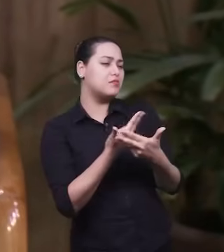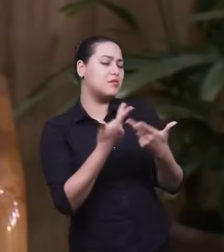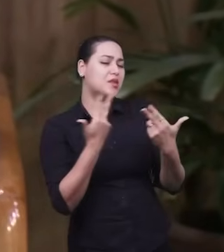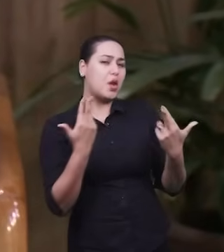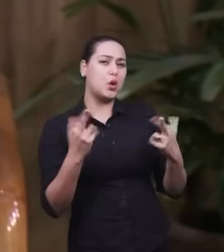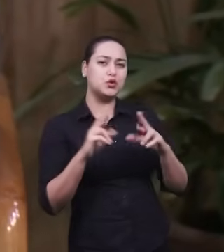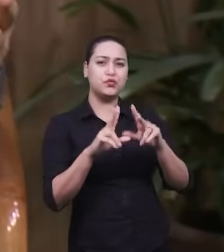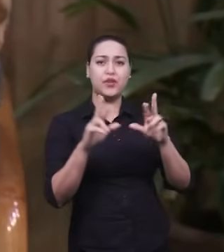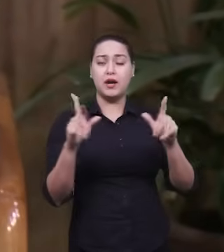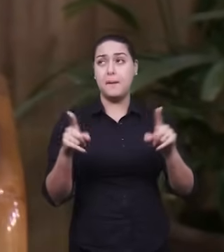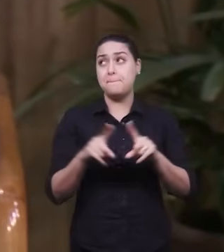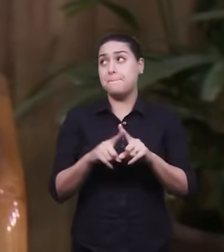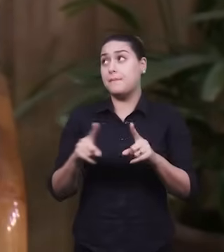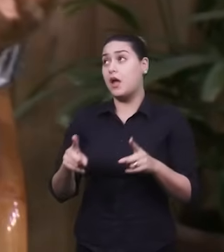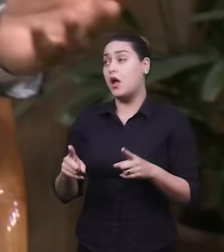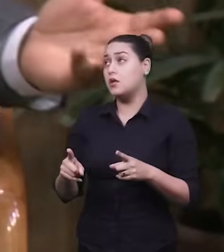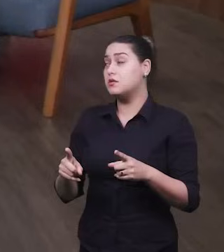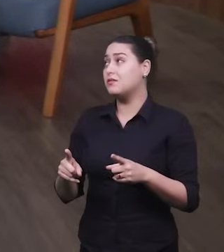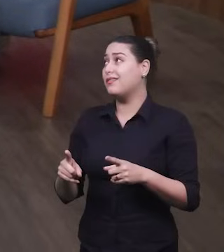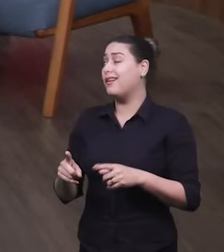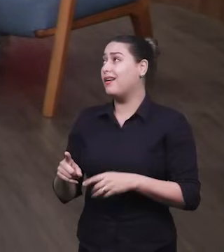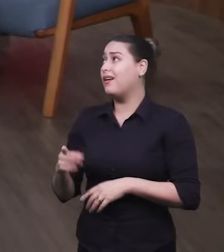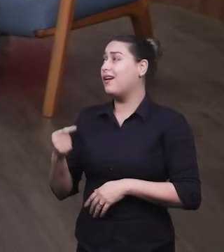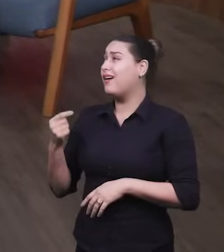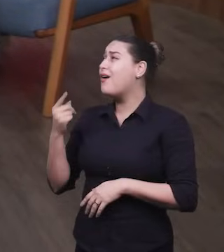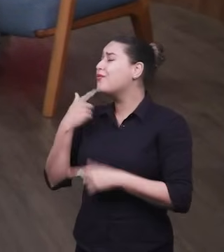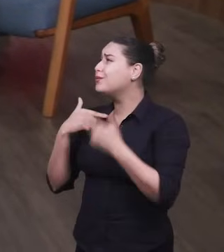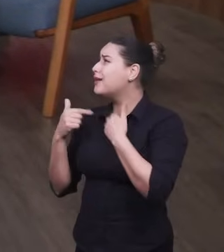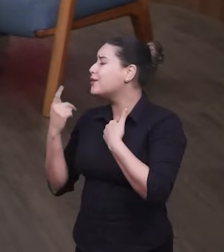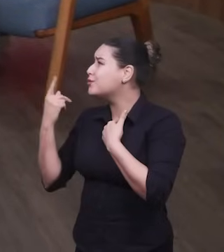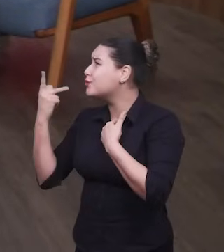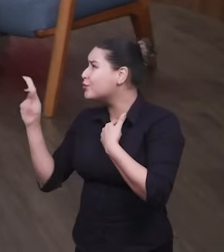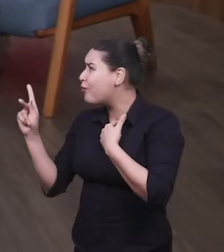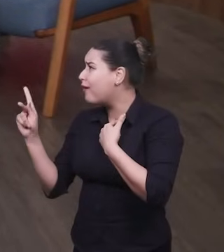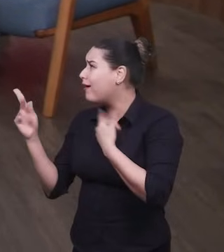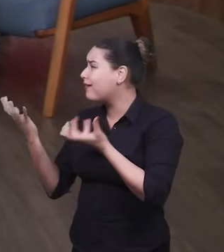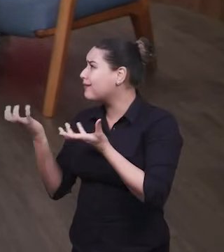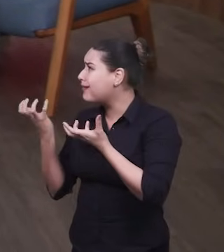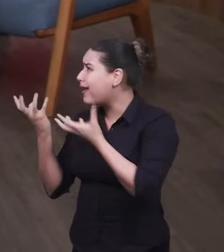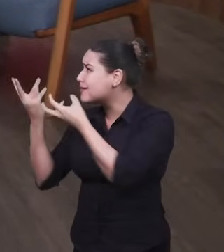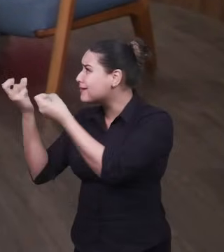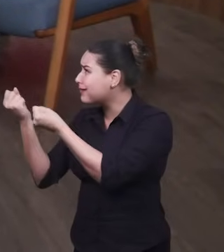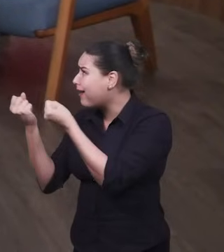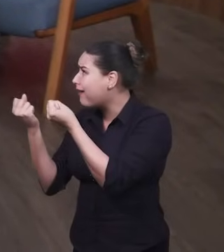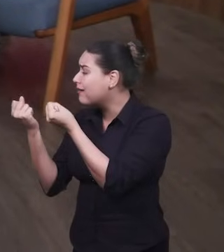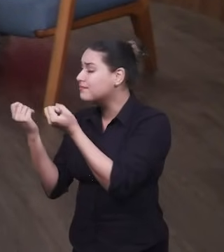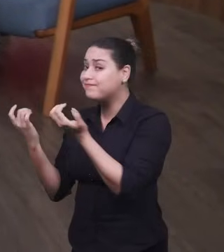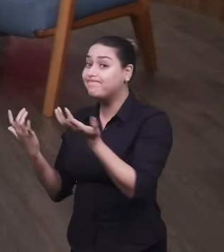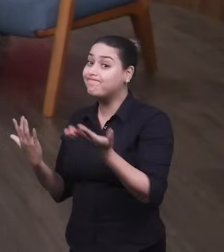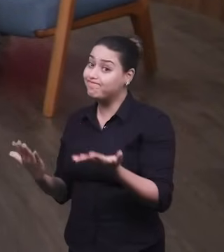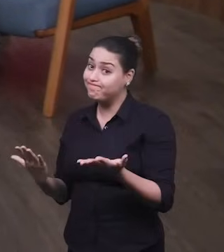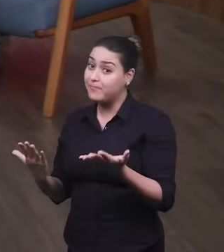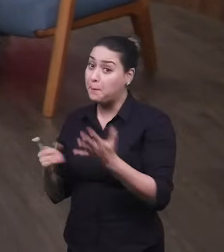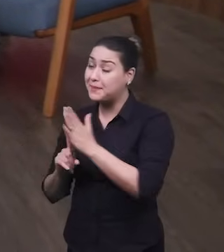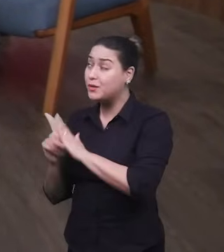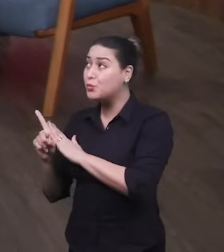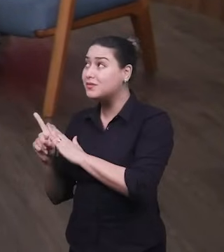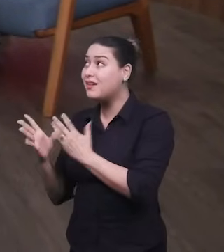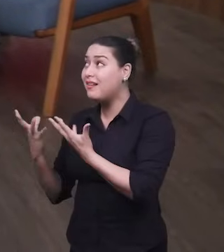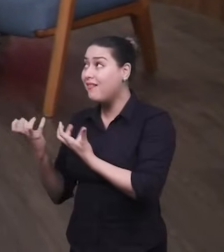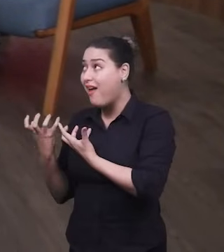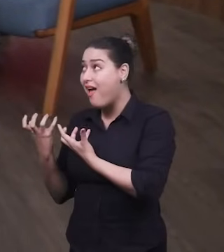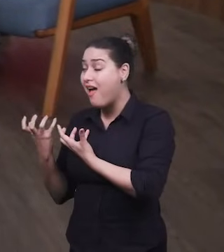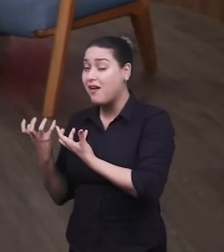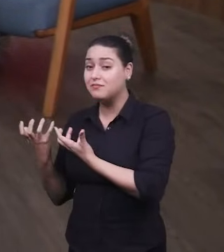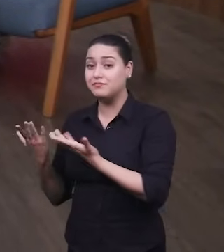litúrgico, seja o que for, mas se não pomposo, é esse, né? Pomposo, mas se não é essa a vontade de Deus, se não é assim que Ele quer receber a sua adoração, né,